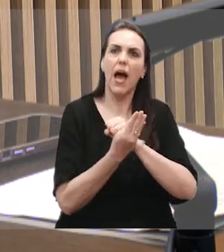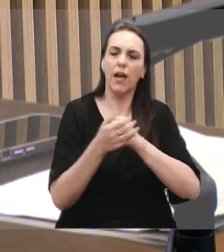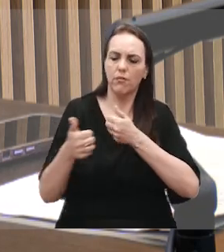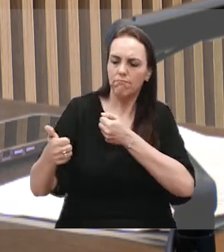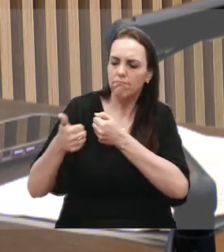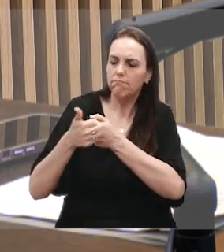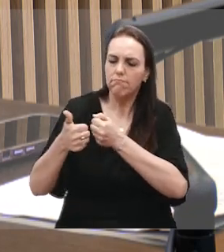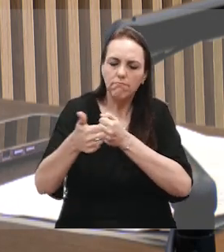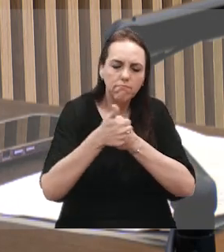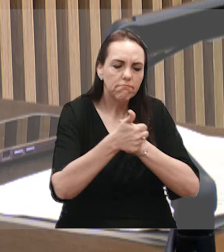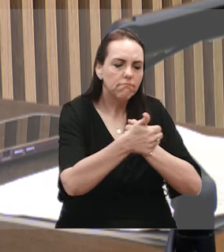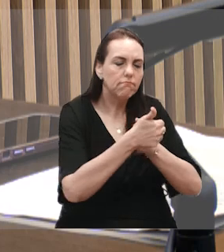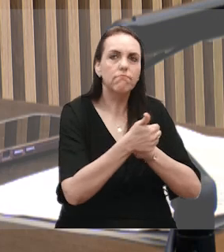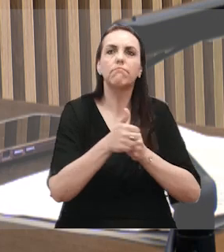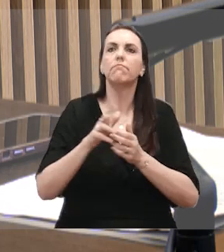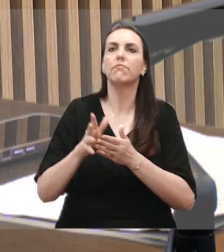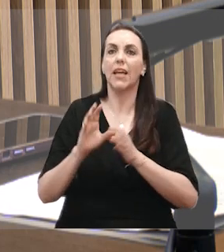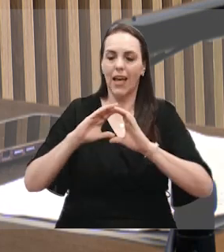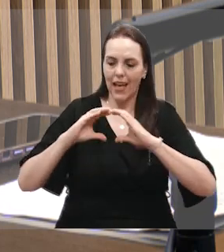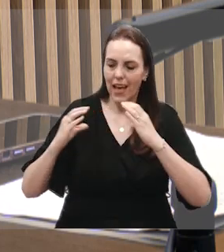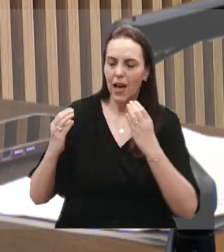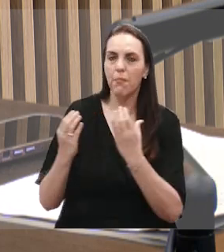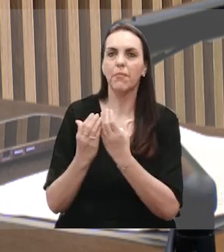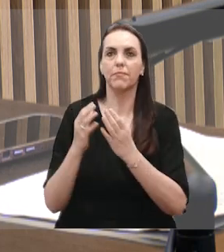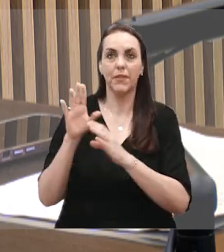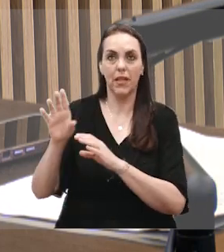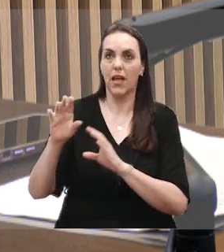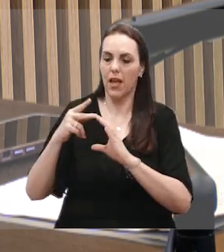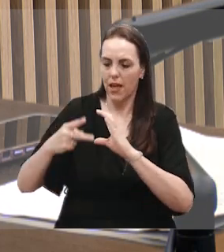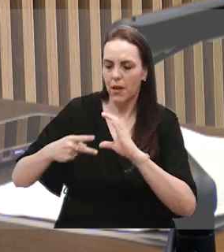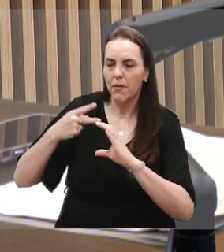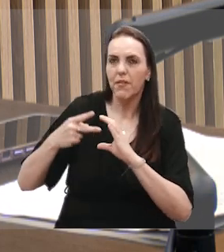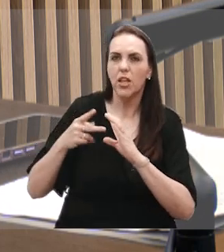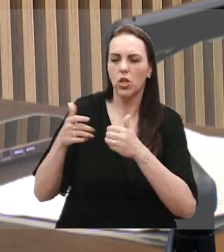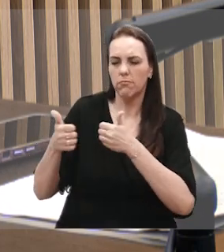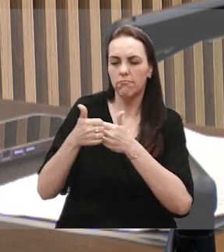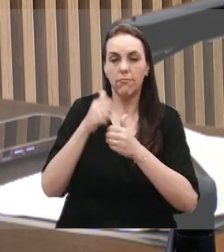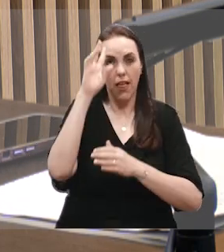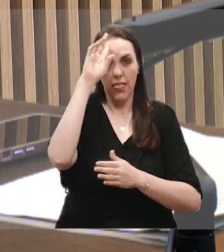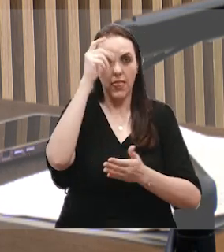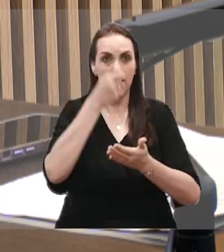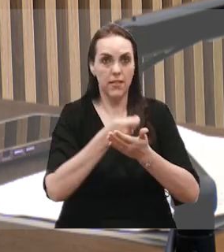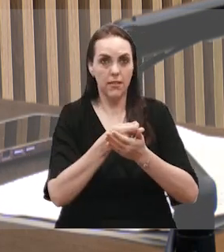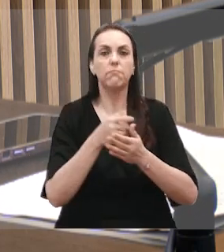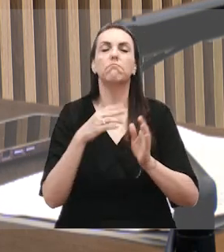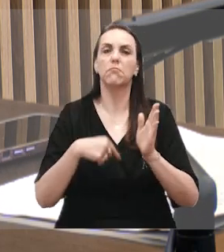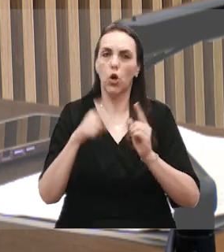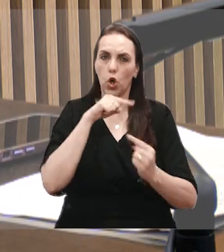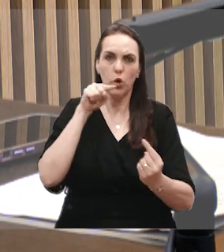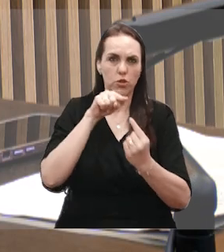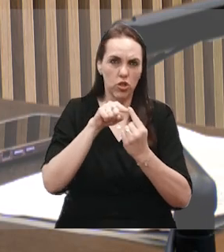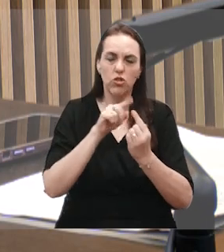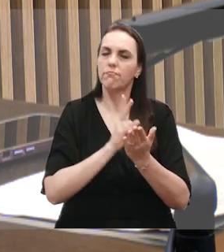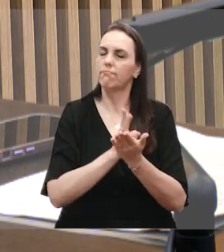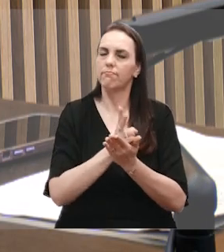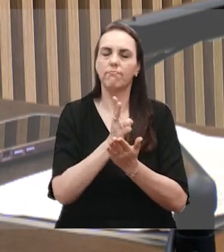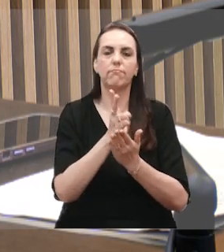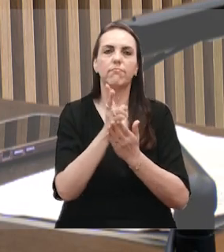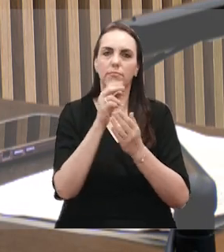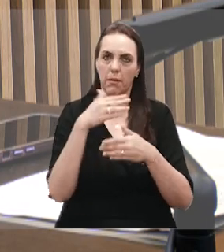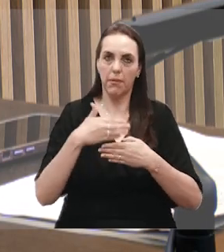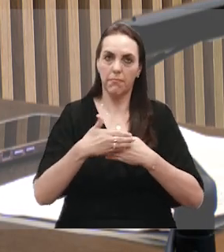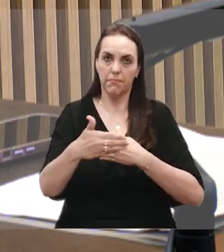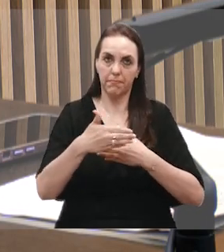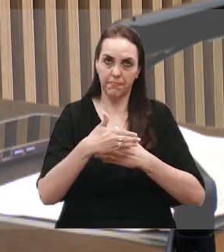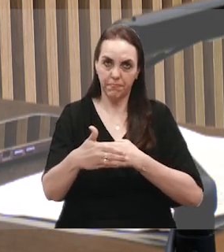os bairros da Câmara e das decisões. Isso é um propósito que a gente vai levar muito no nosso mandato, né?